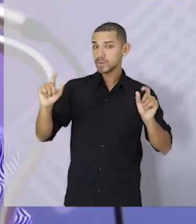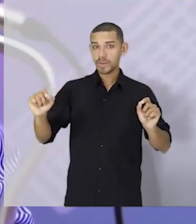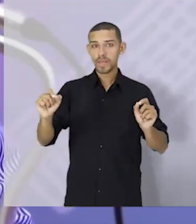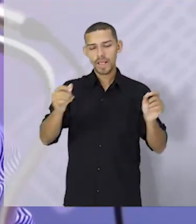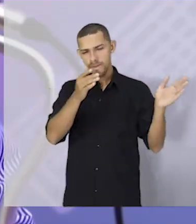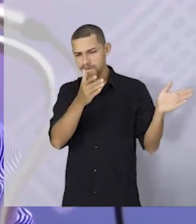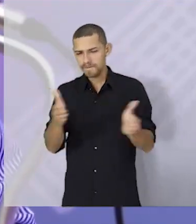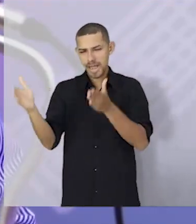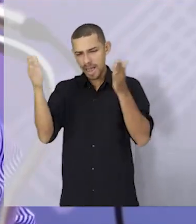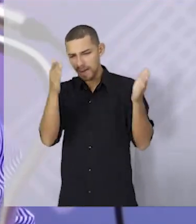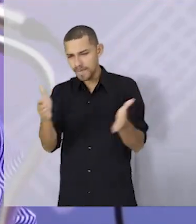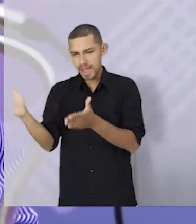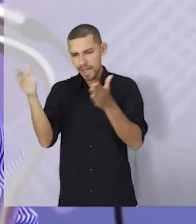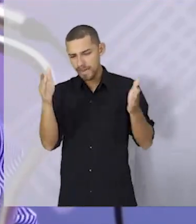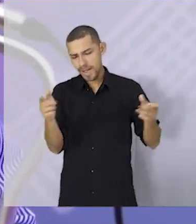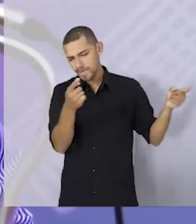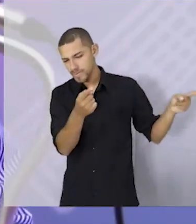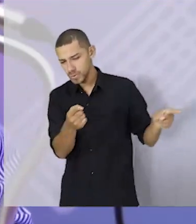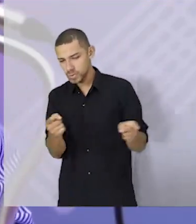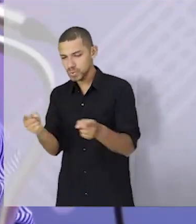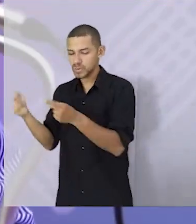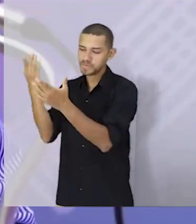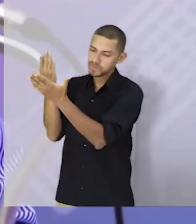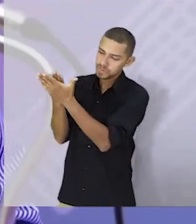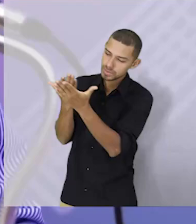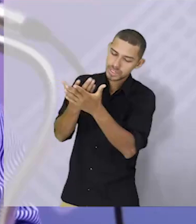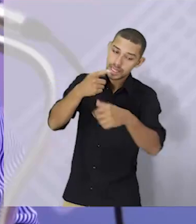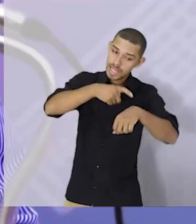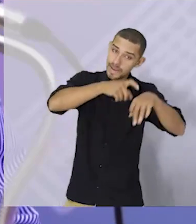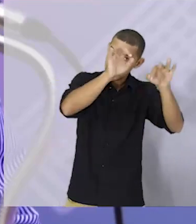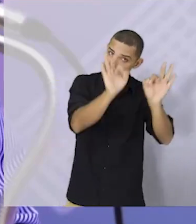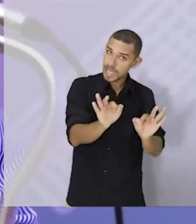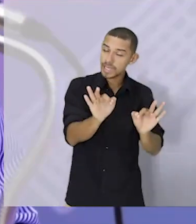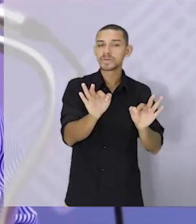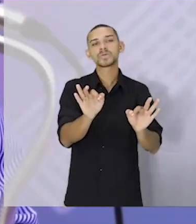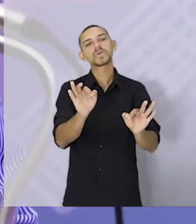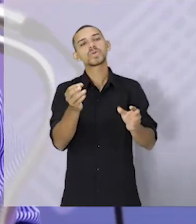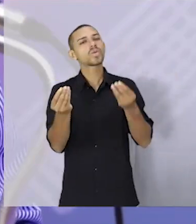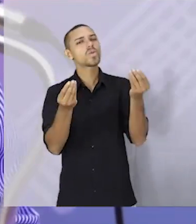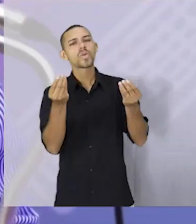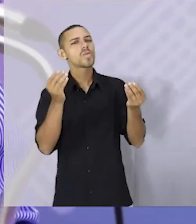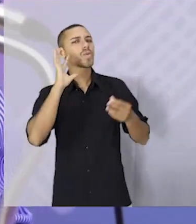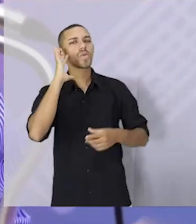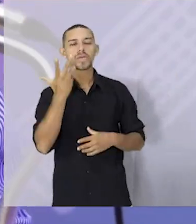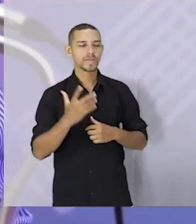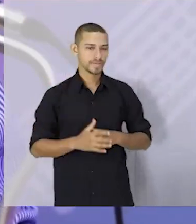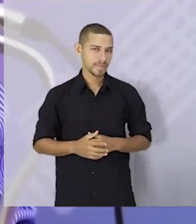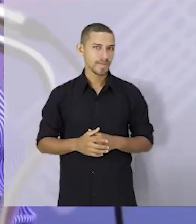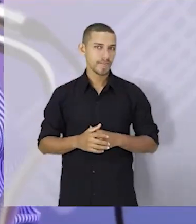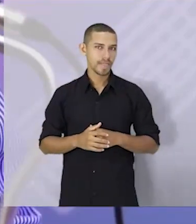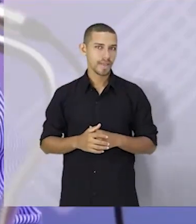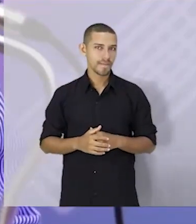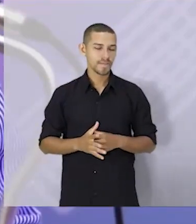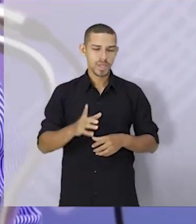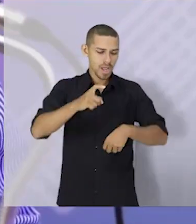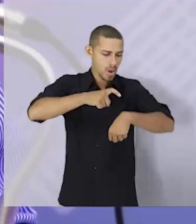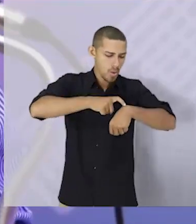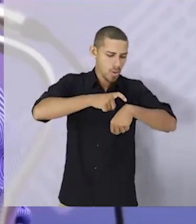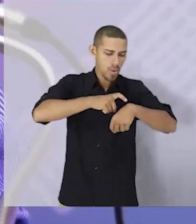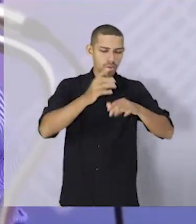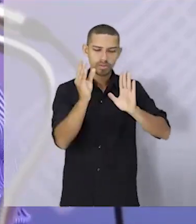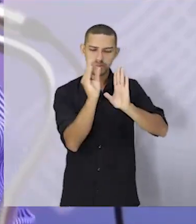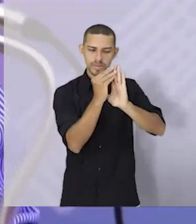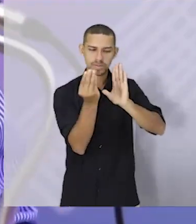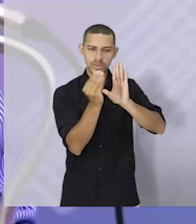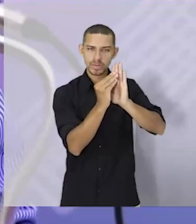rotina para esse estudo e para esse lazer. Como é que seria essa rotina? Você vai colocar os seus horários,